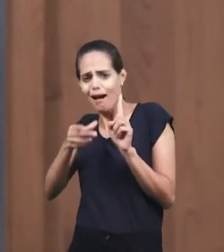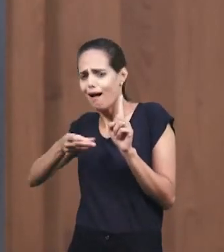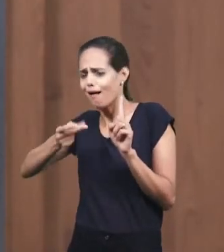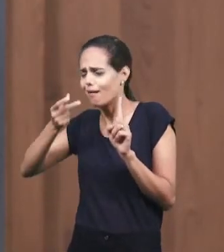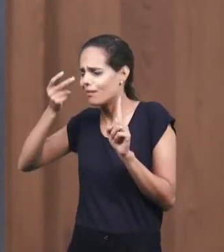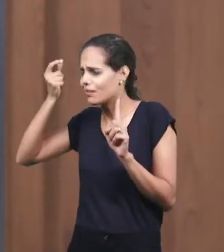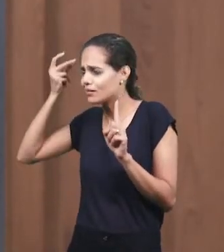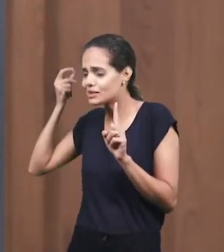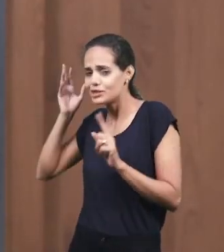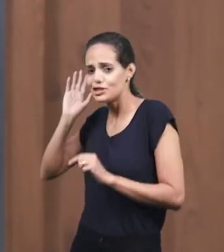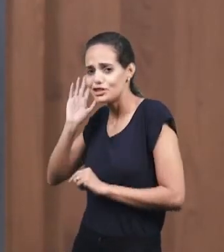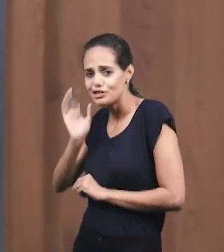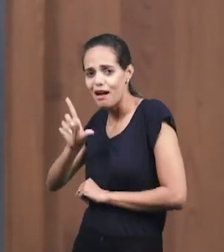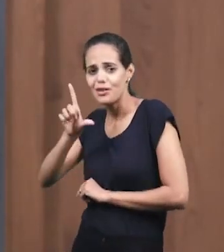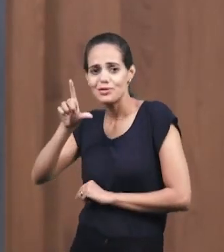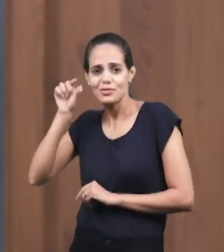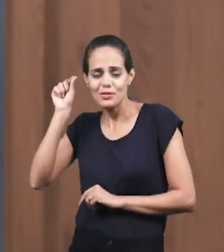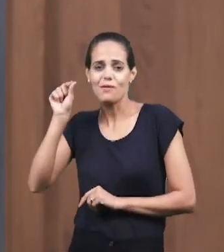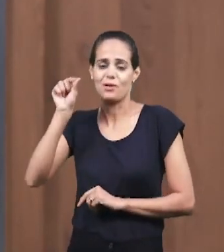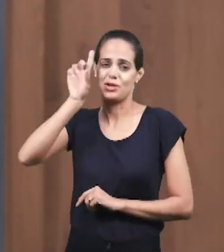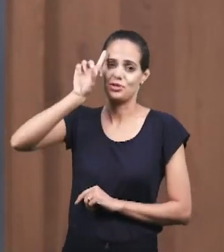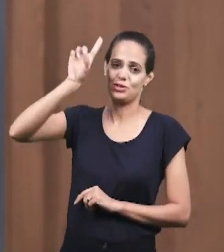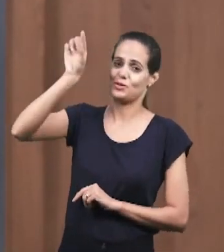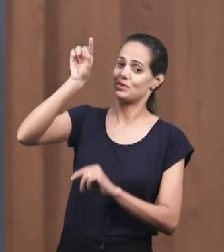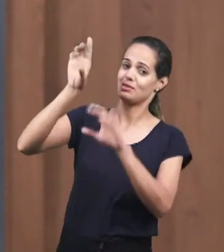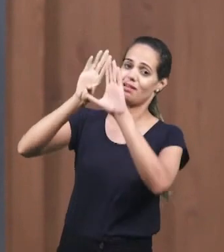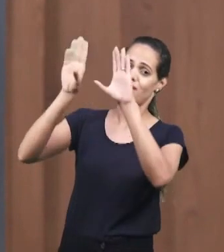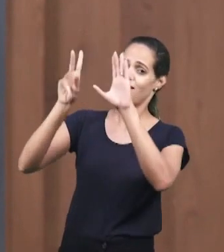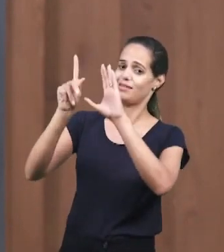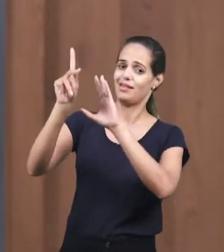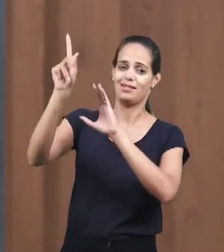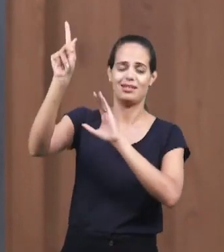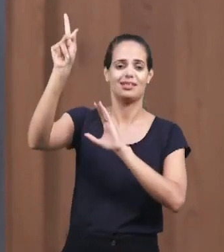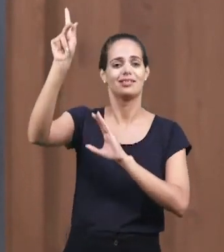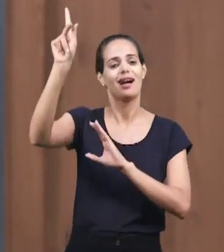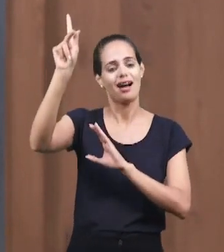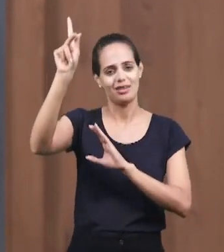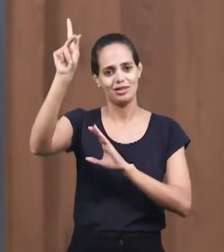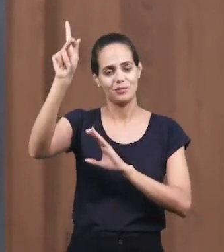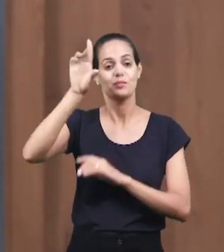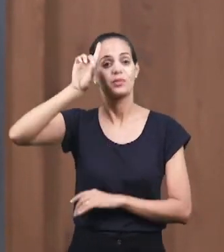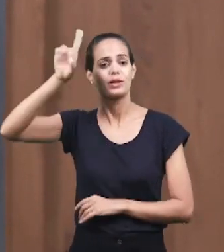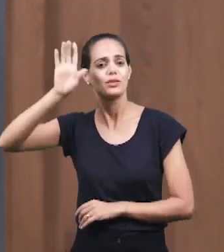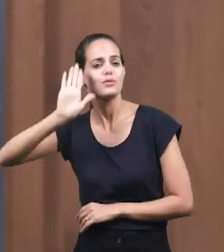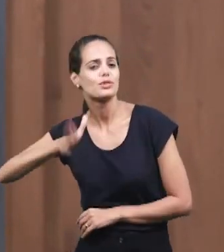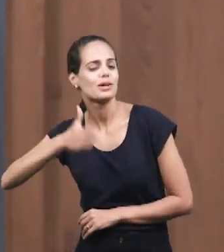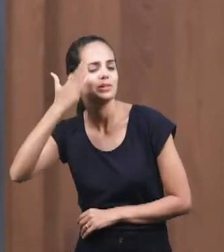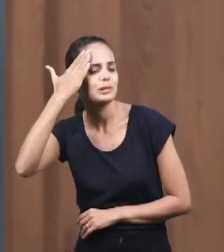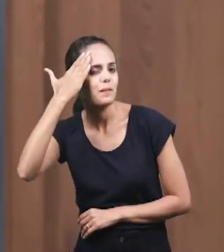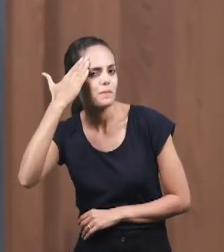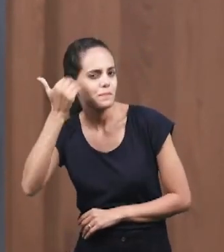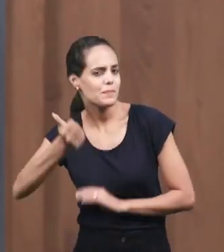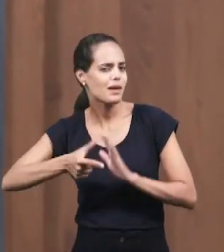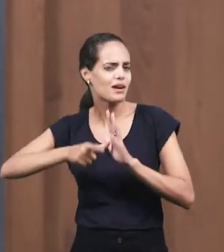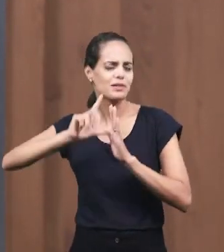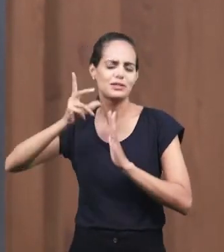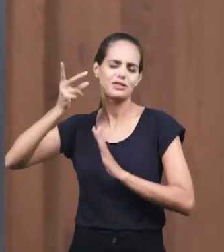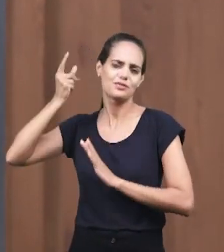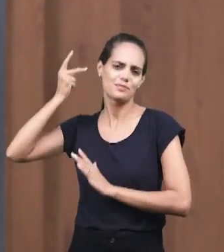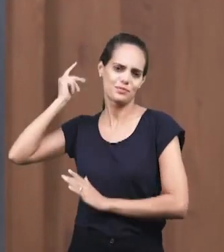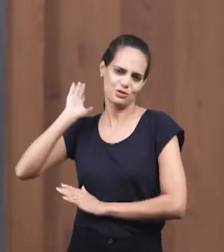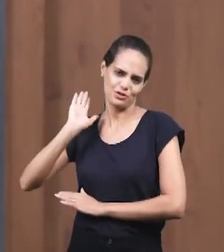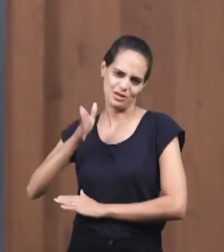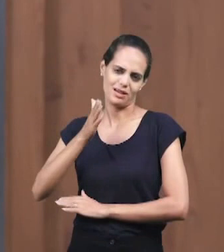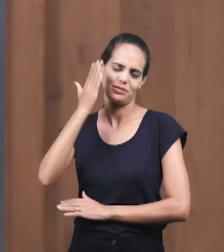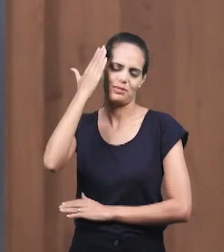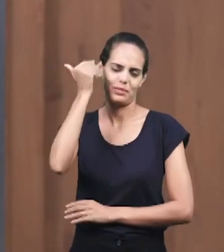a escolha para a salvação, foi desde a eternidade, ou seja, a presciência de Deus Pai. Muito bem explicado pela irmã.